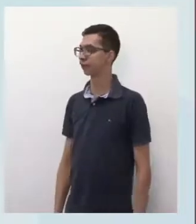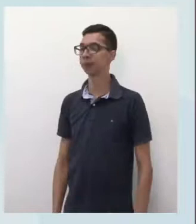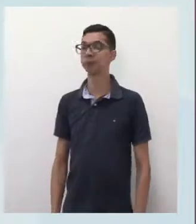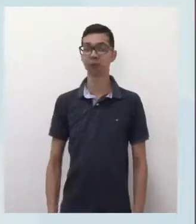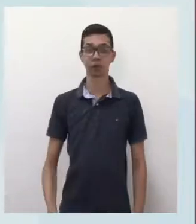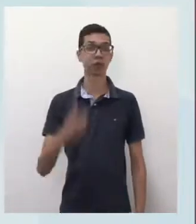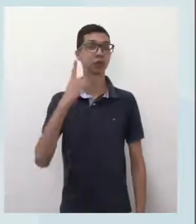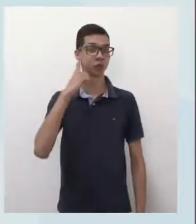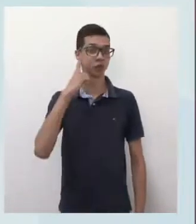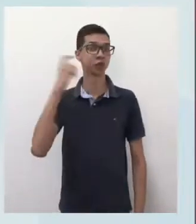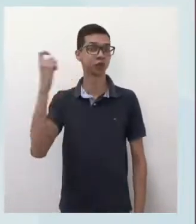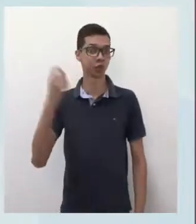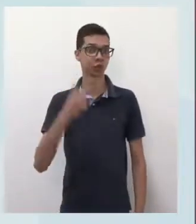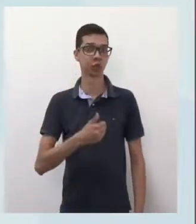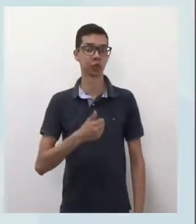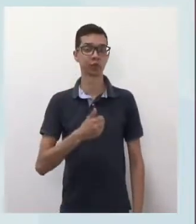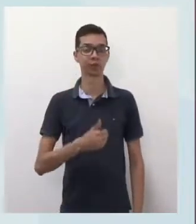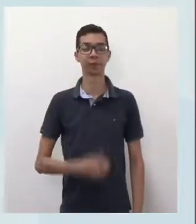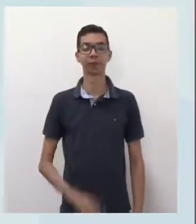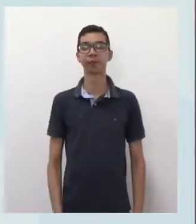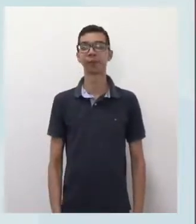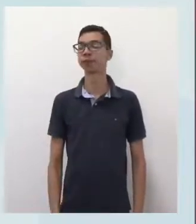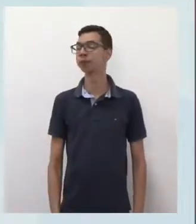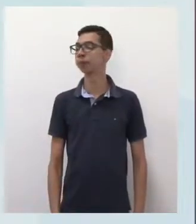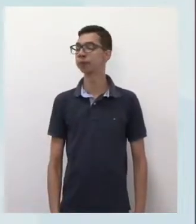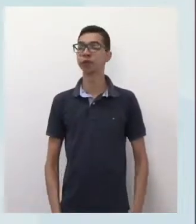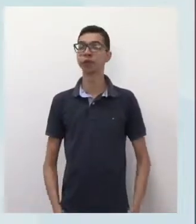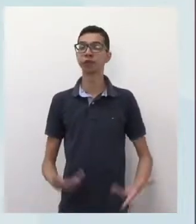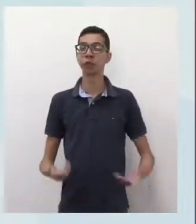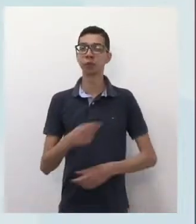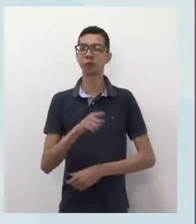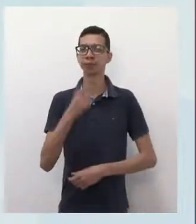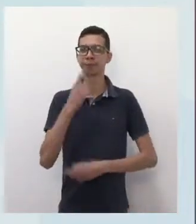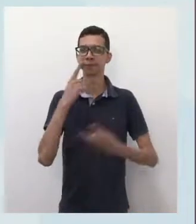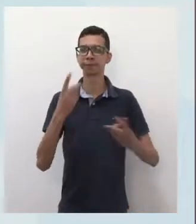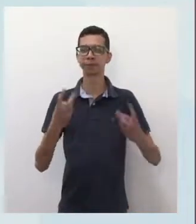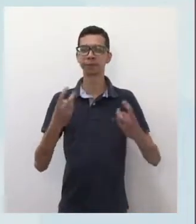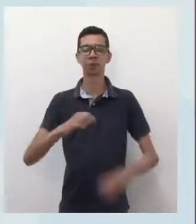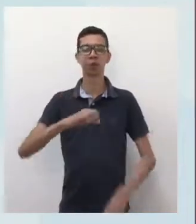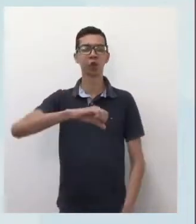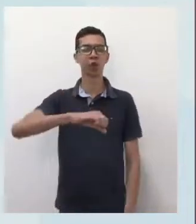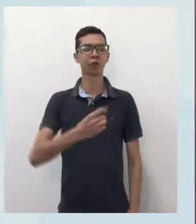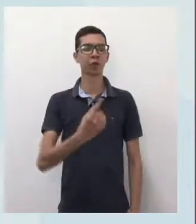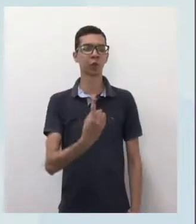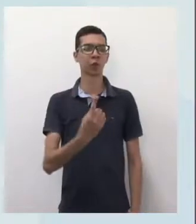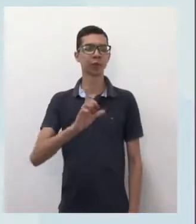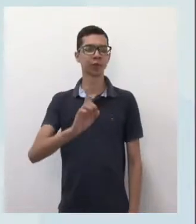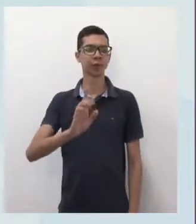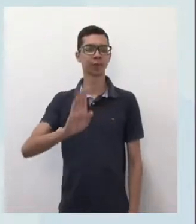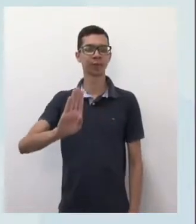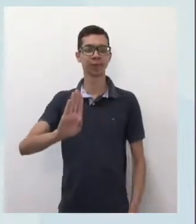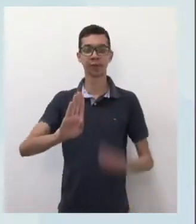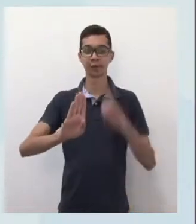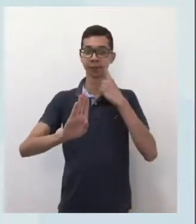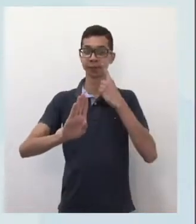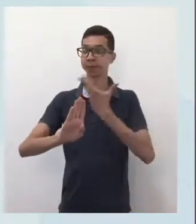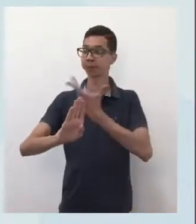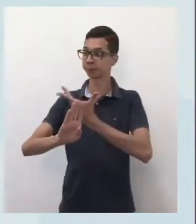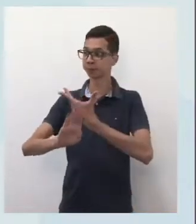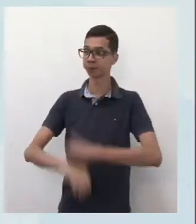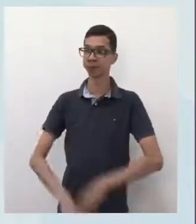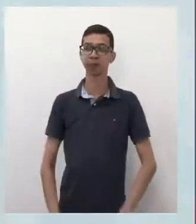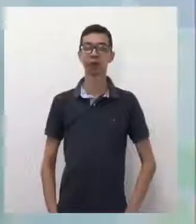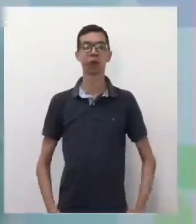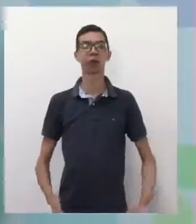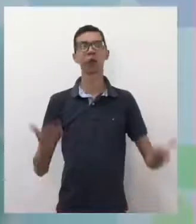sonora, o nível de potência sonora, né? Então precisa ver se esses 91 decibéis aqui, ele